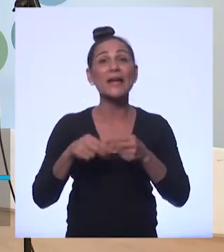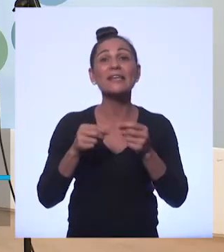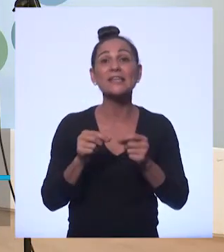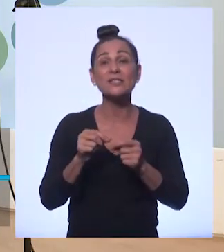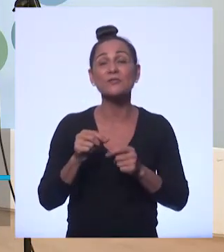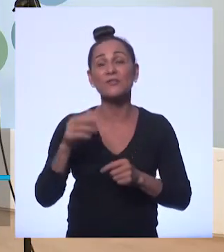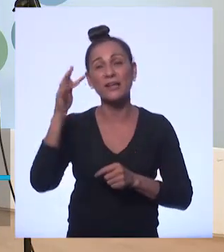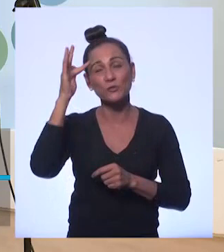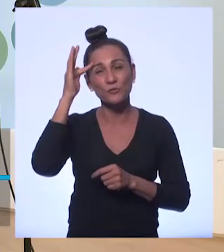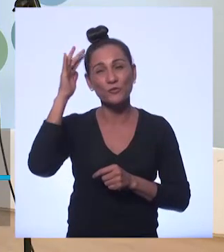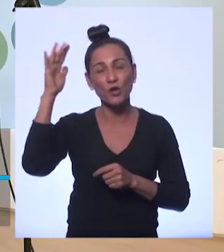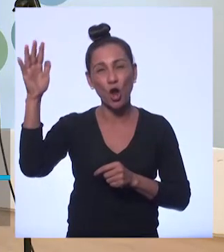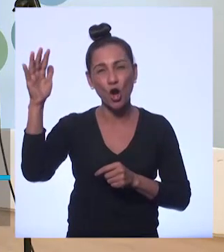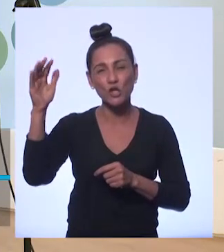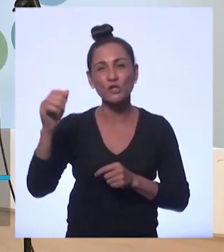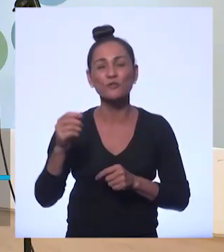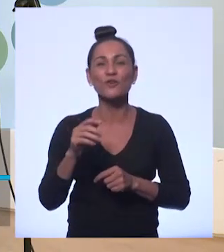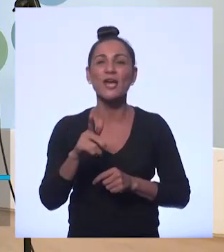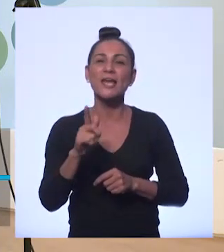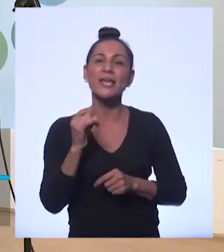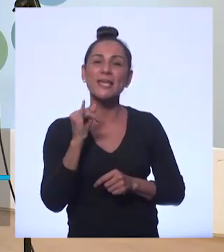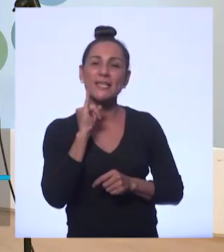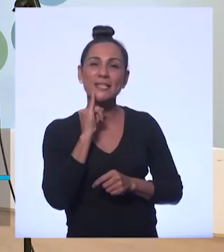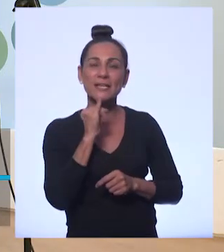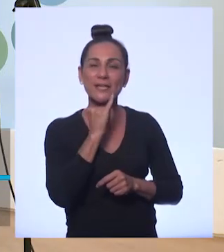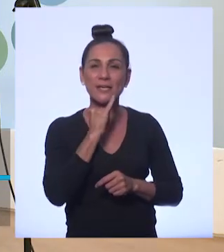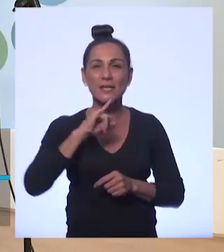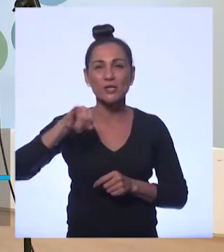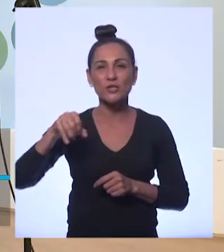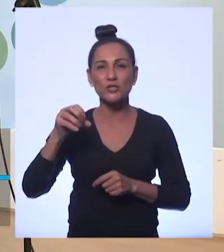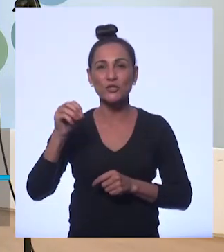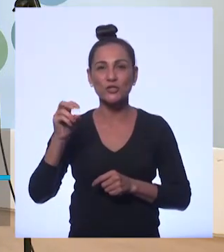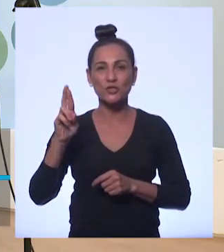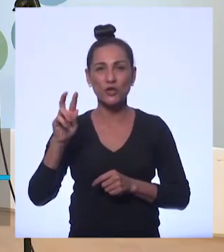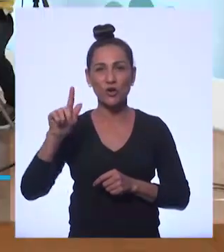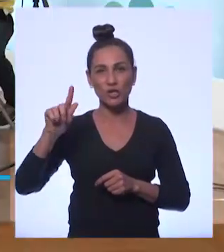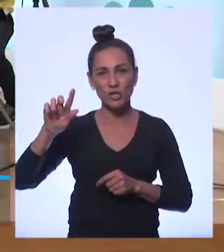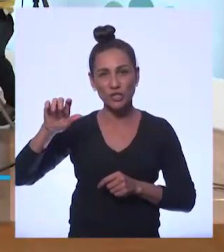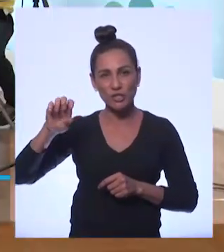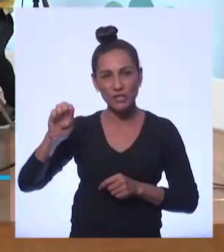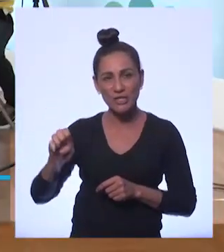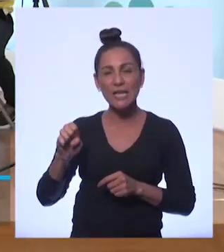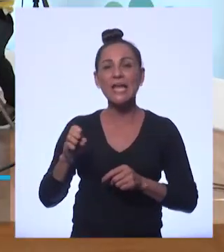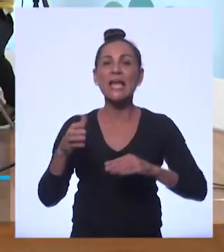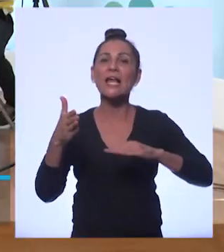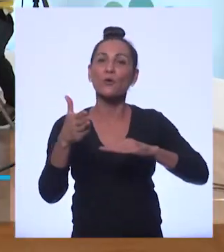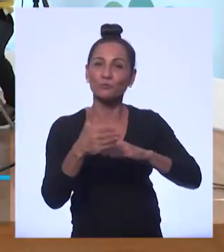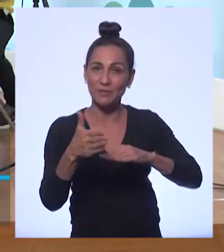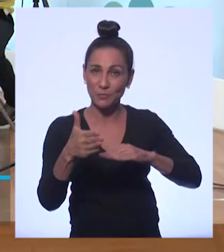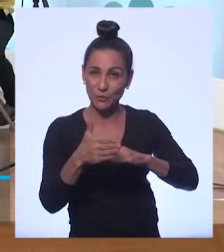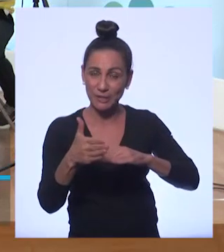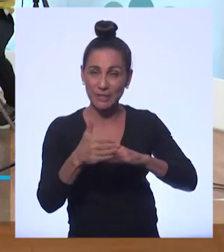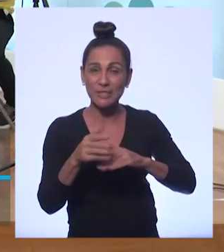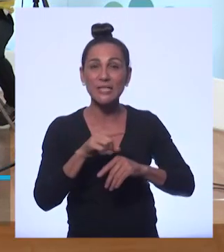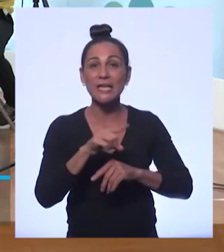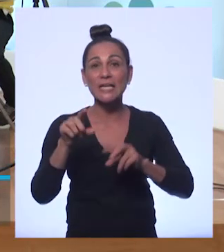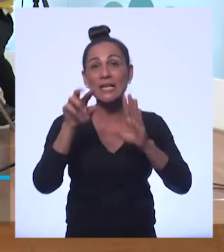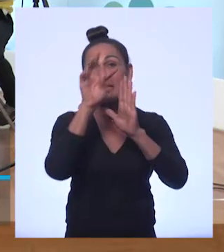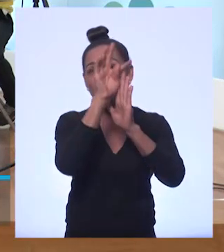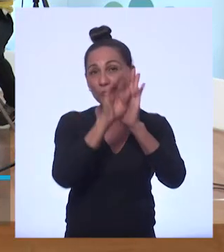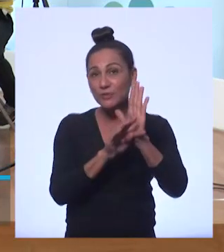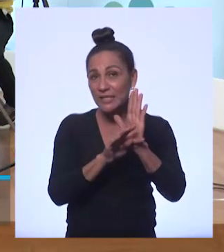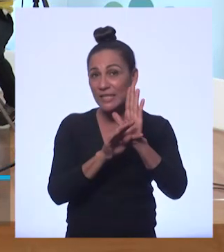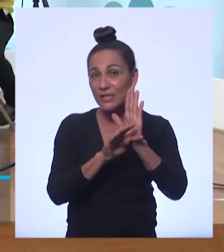um filósofo italiano, que é o Giorgio Agamben. Então é um filósofo contemporâneo e ele tem um texto sobre